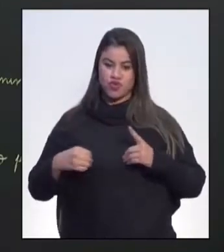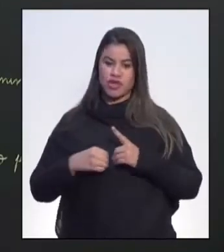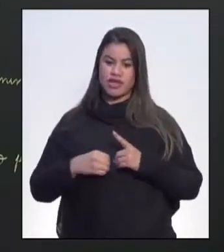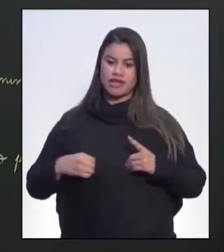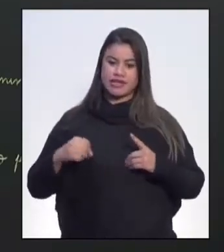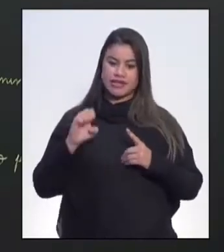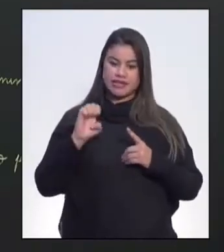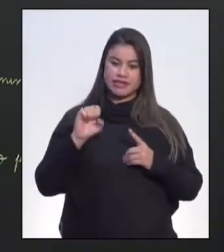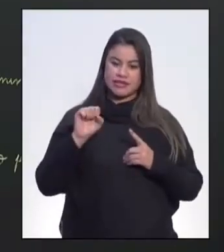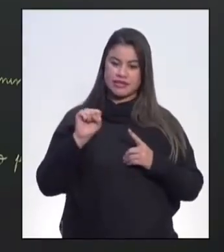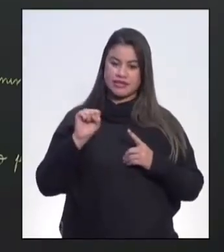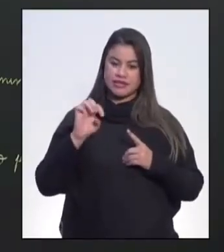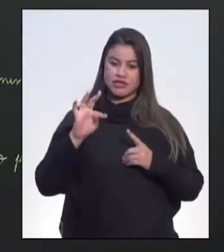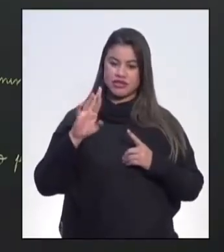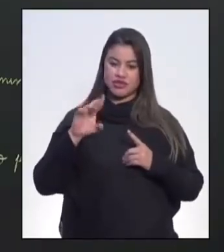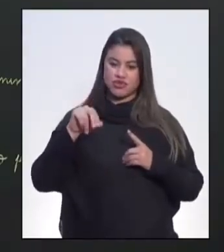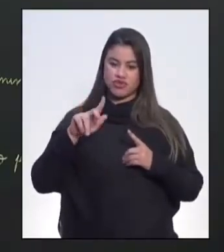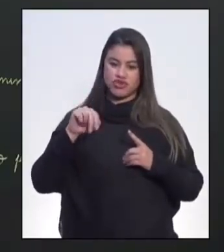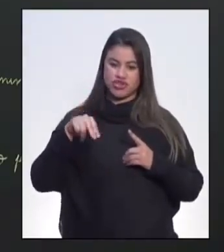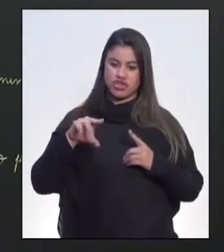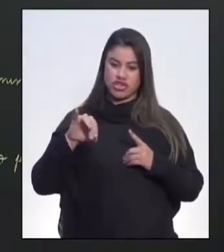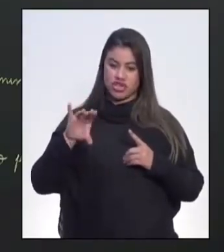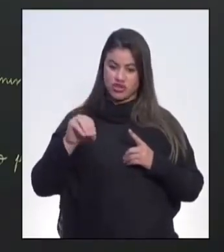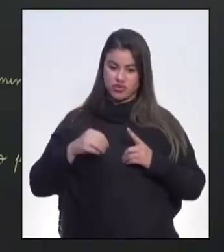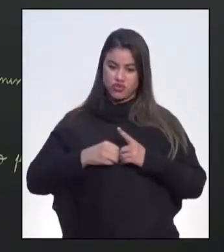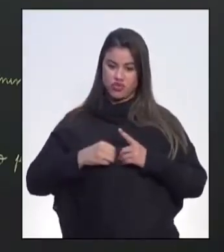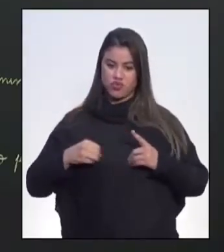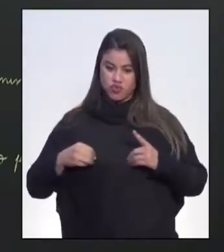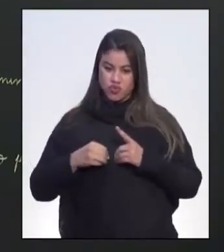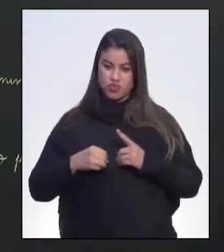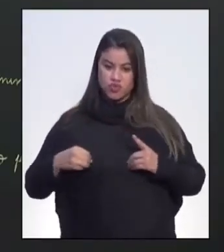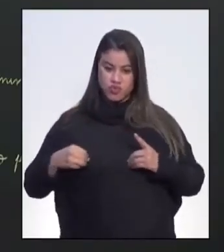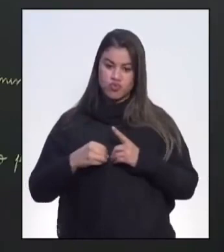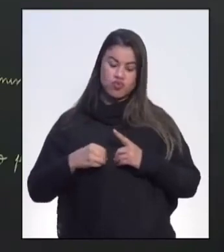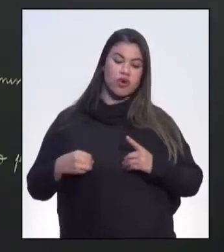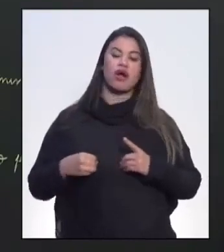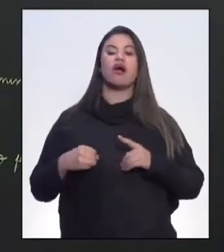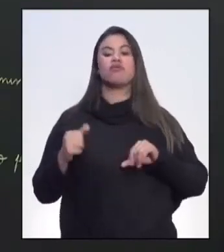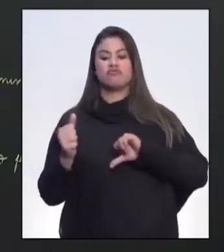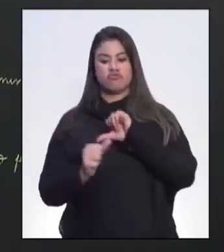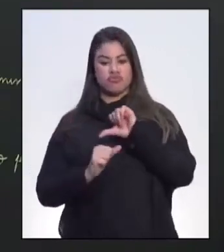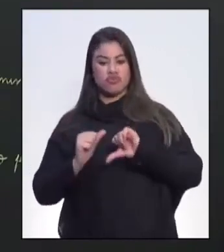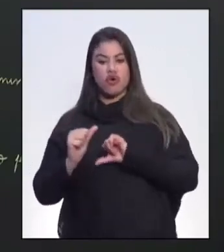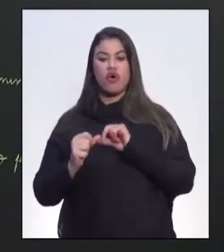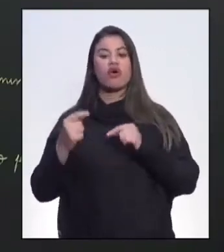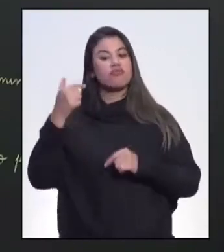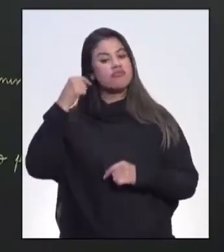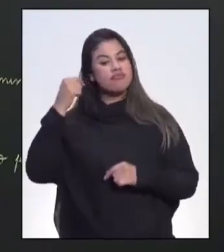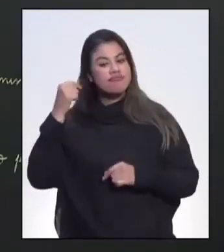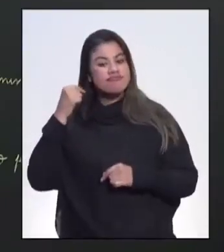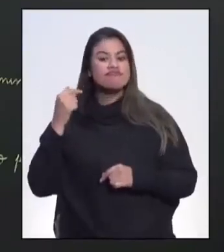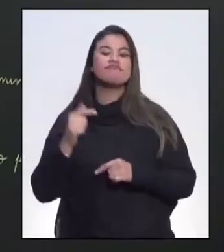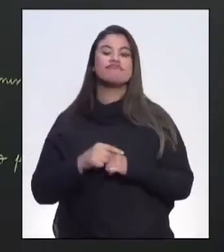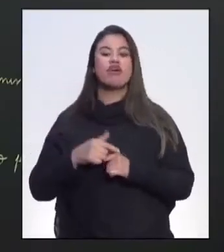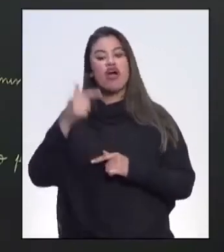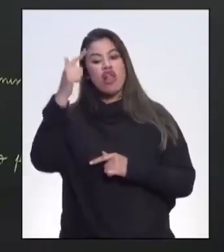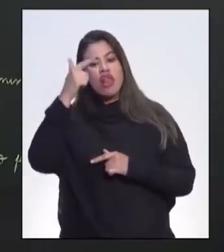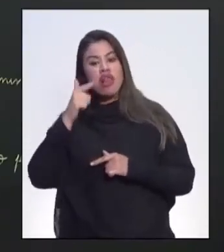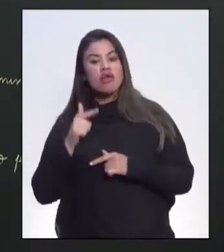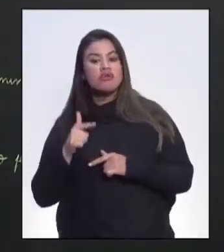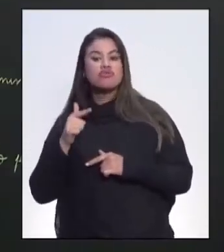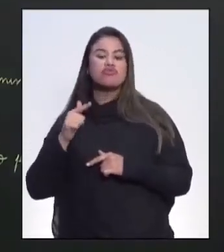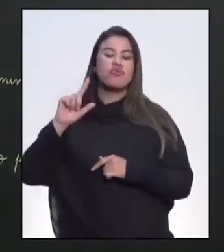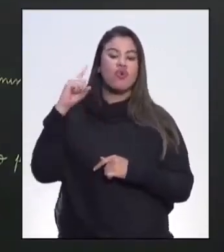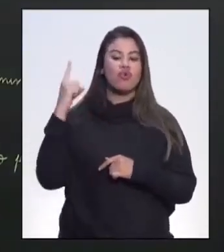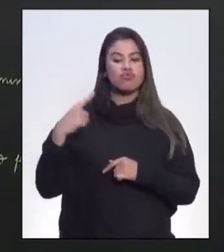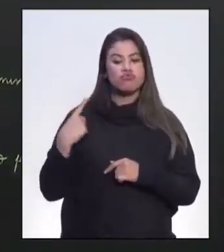até a forma do cabelo, mais lisa, mais ondulada, pode alterar devido ao estrogênio. E nos dois é